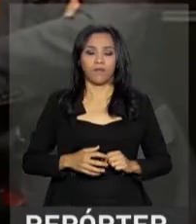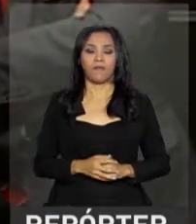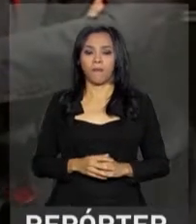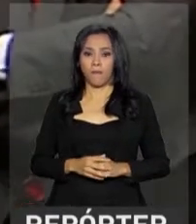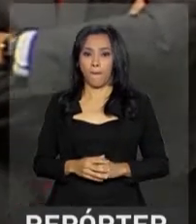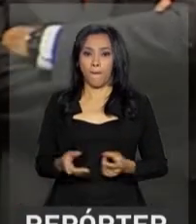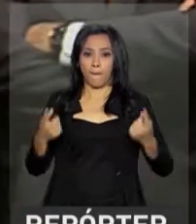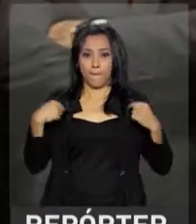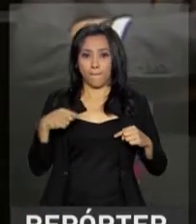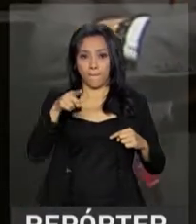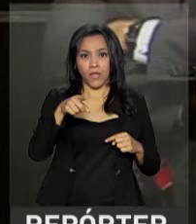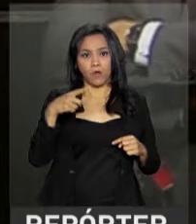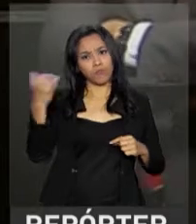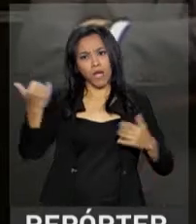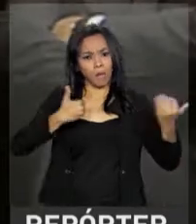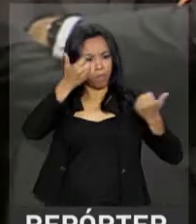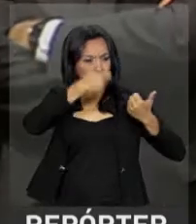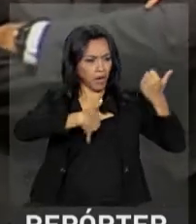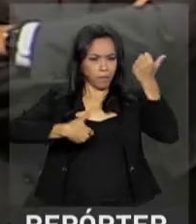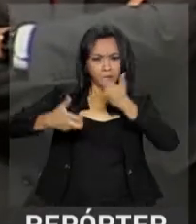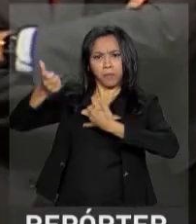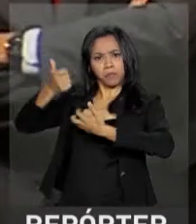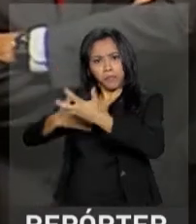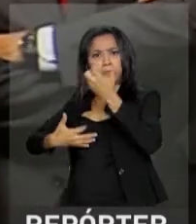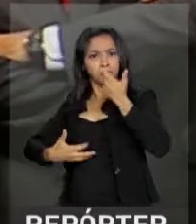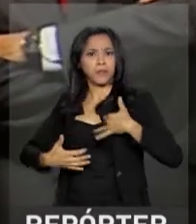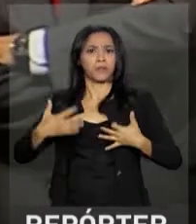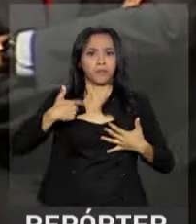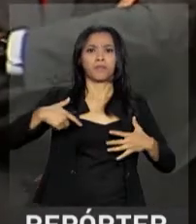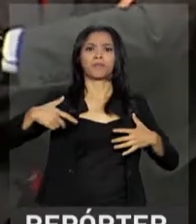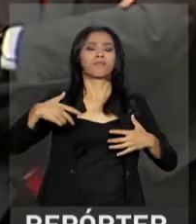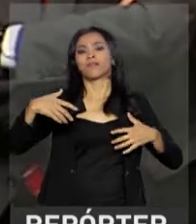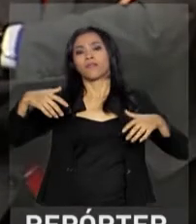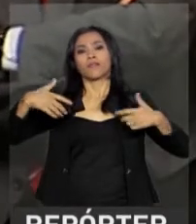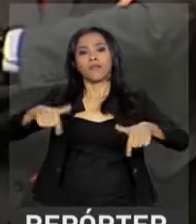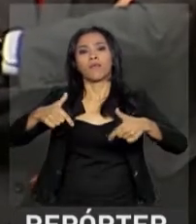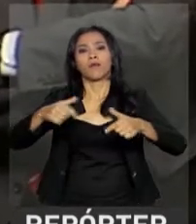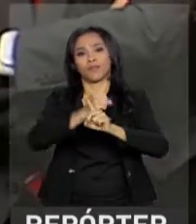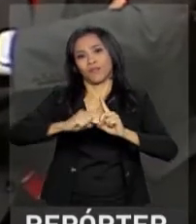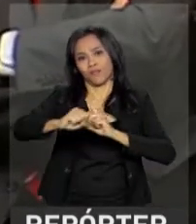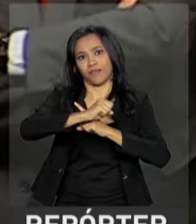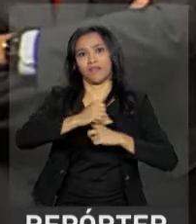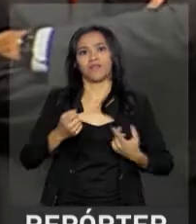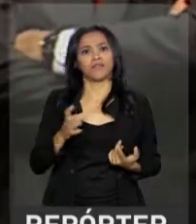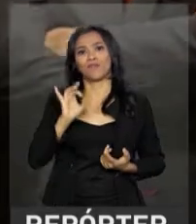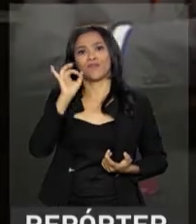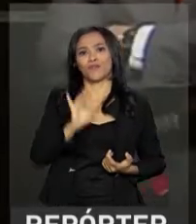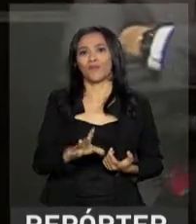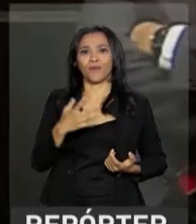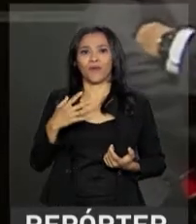Ouvi relatos de atividades sociais que estão sendo praticadas, que não basta apenas combater